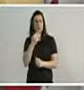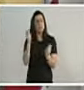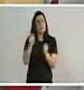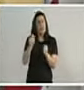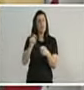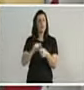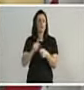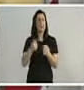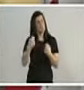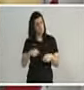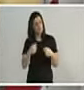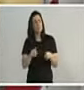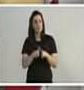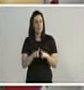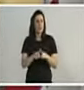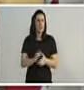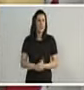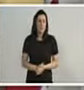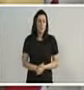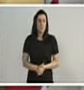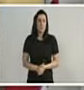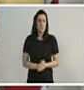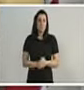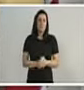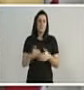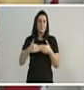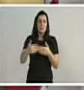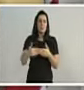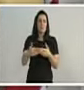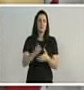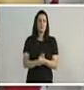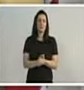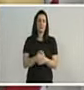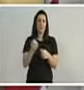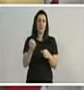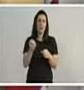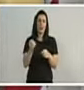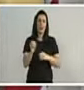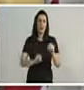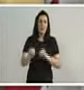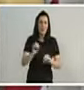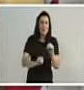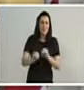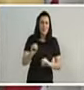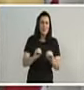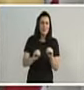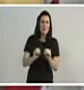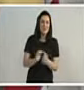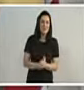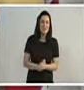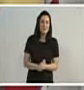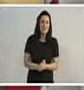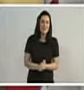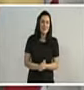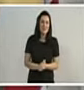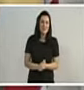e necessários tem também na sequência fotos da operação tapa buraco está sendo realizada na rua bruno ritter onde demorou bem verdade também